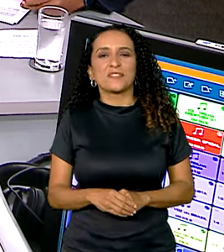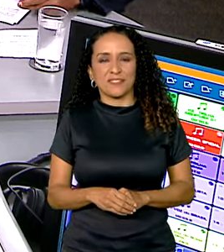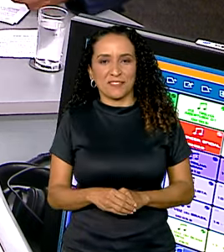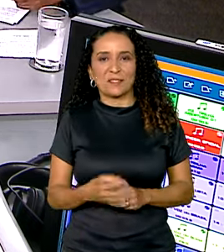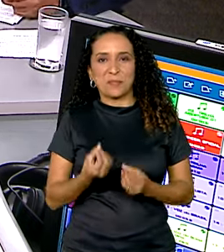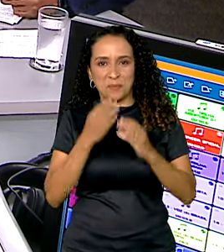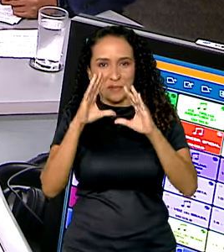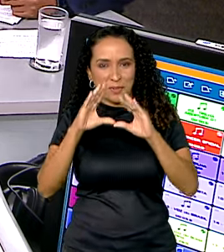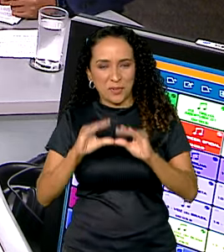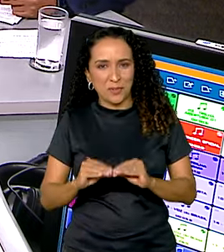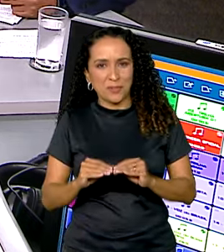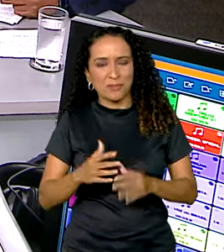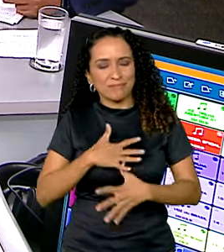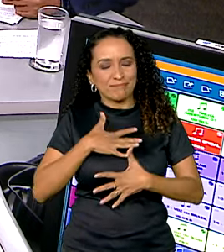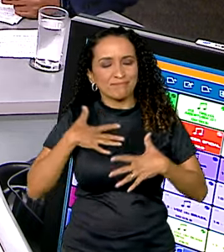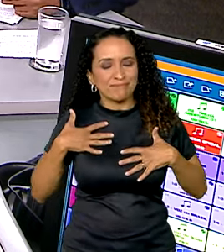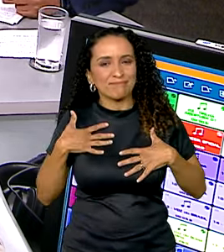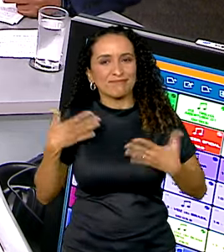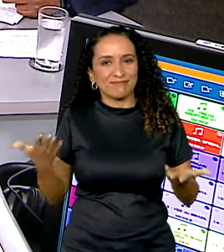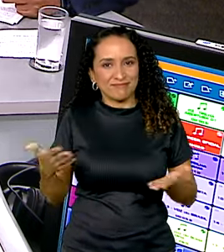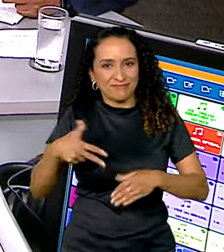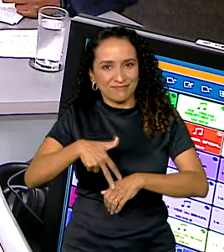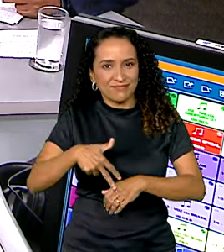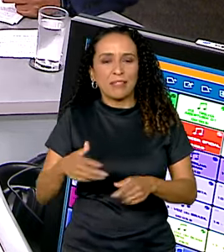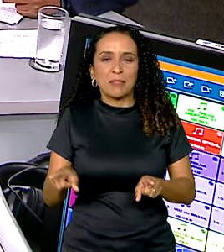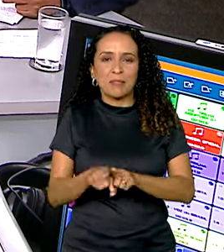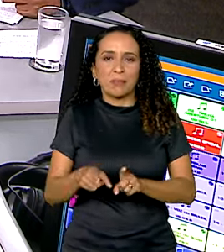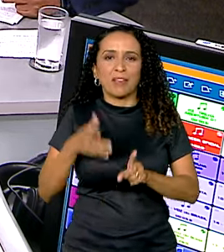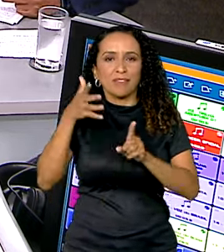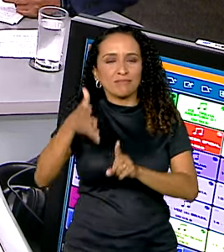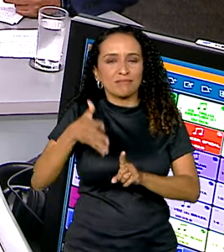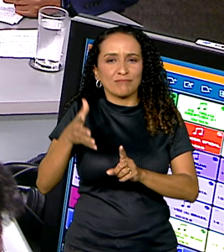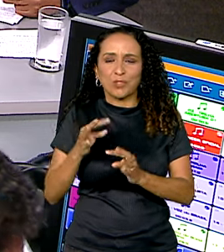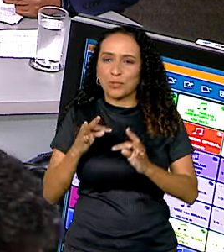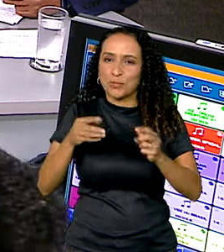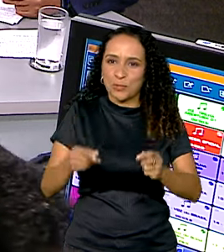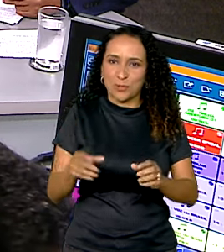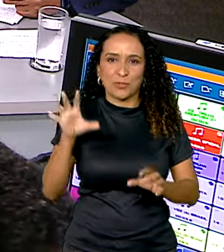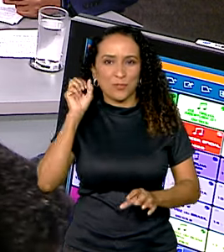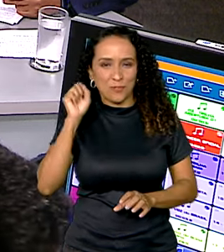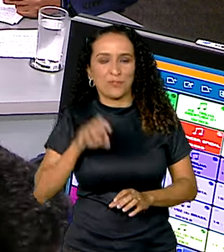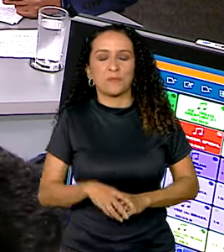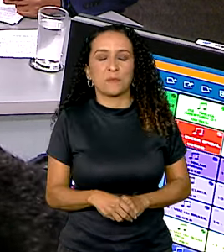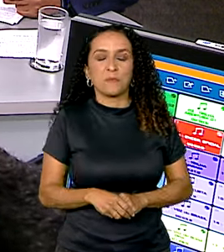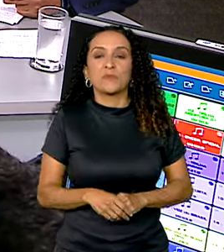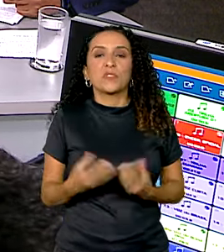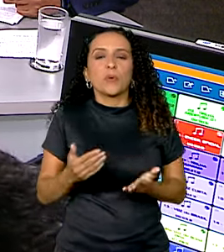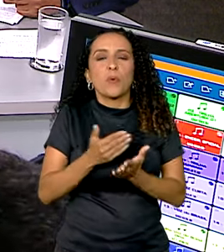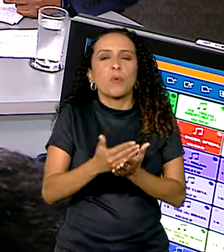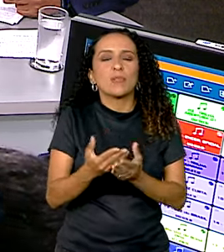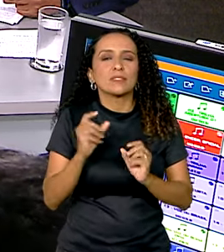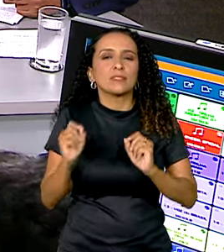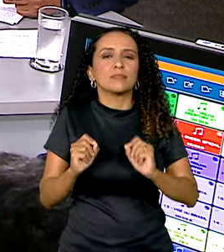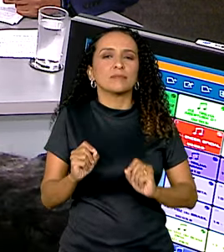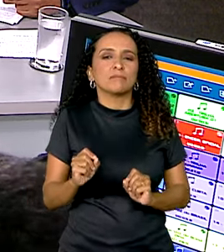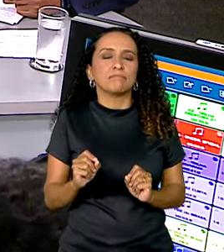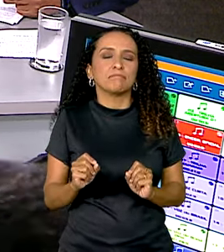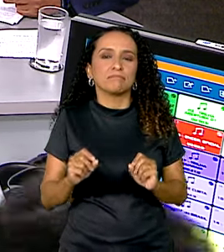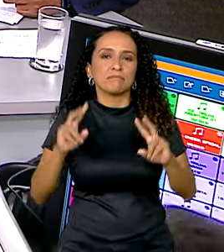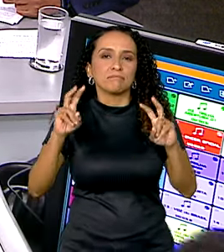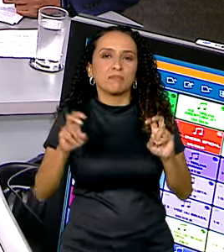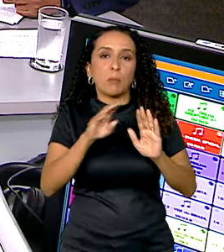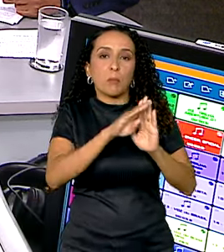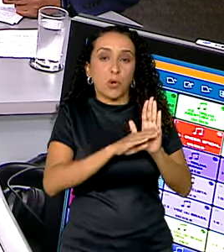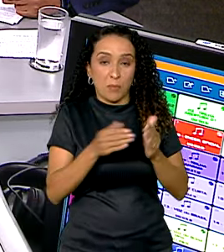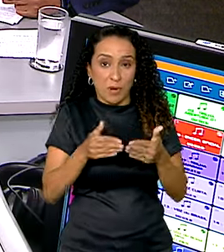boa noite, é um prazer estar aqui e também falar com todos que nos acompanham. Ministra, vamos começar então falando do